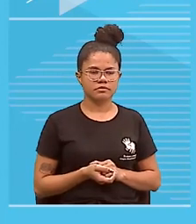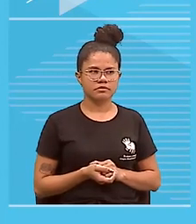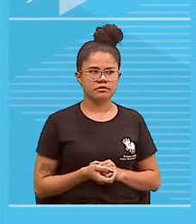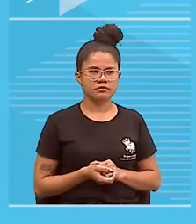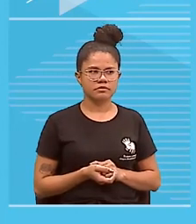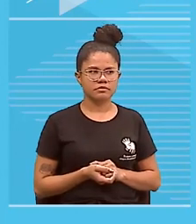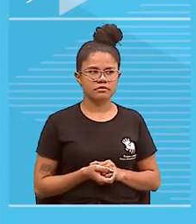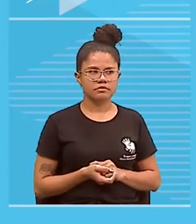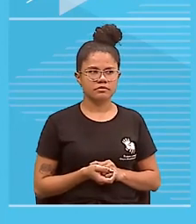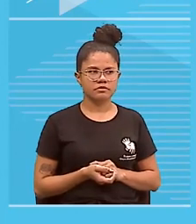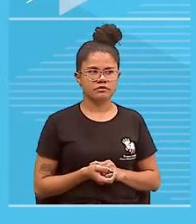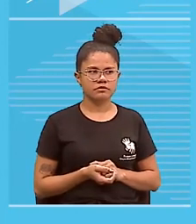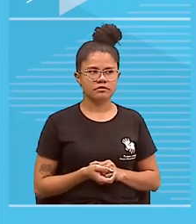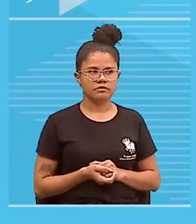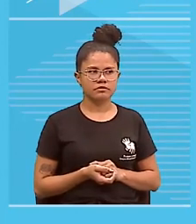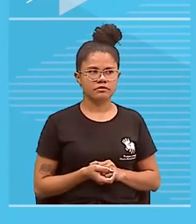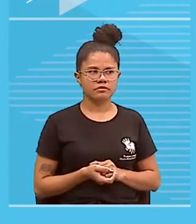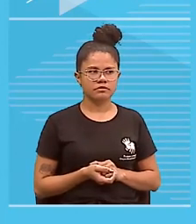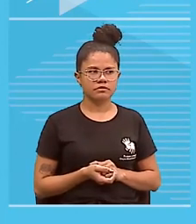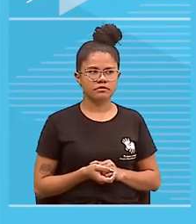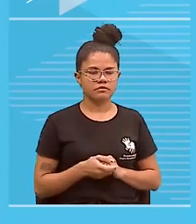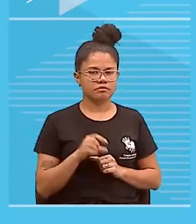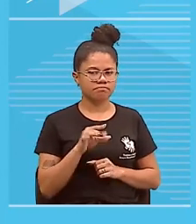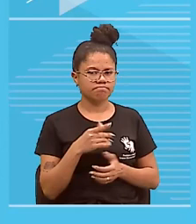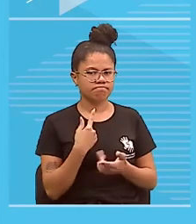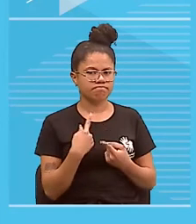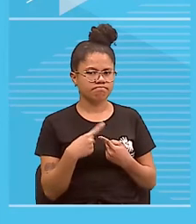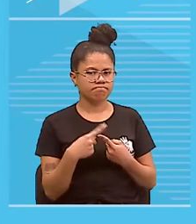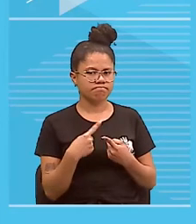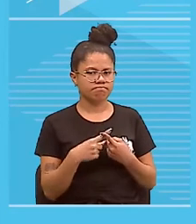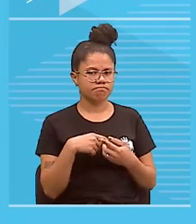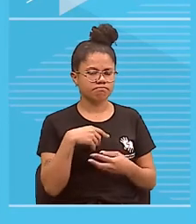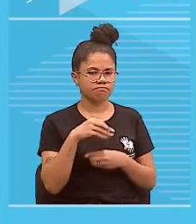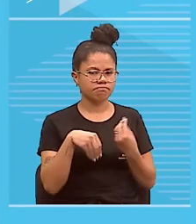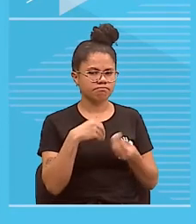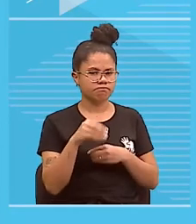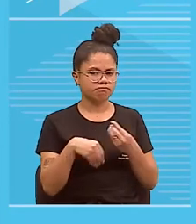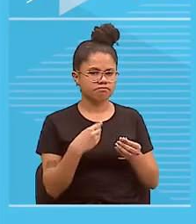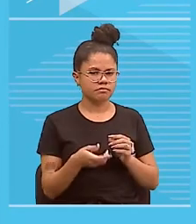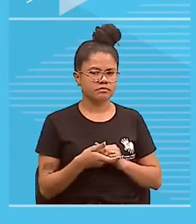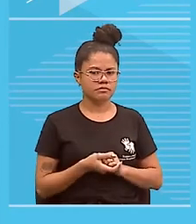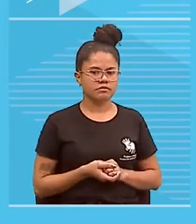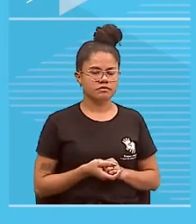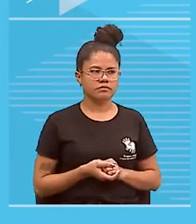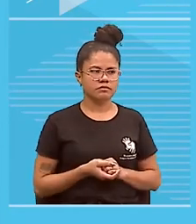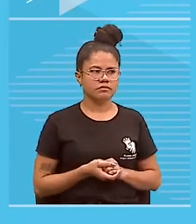é só porque o negócio aí é bagunçado assim monte de estrutura um monte de ligação